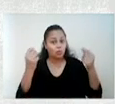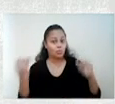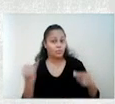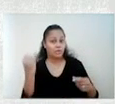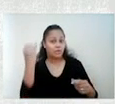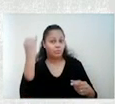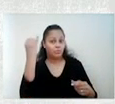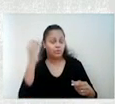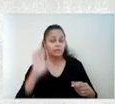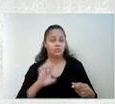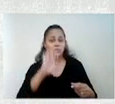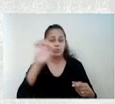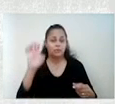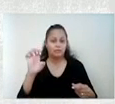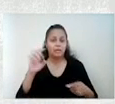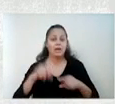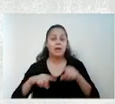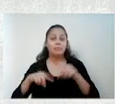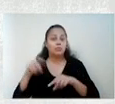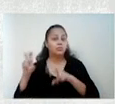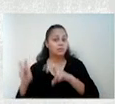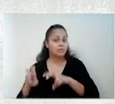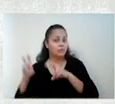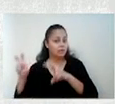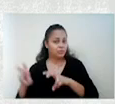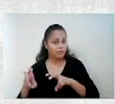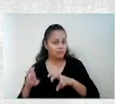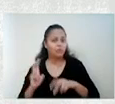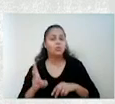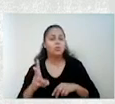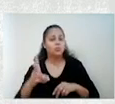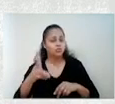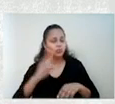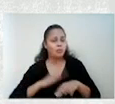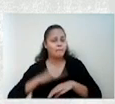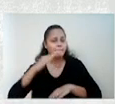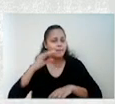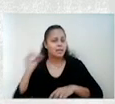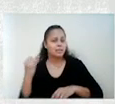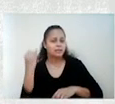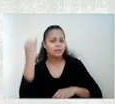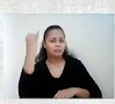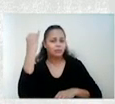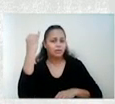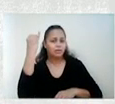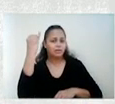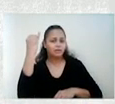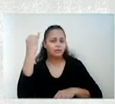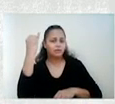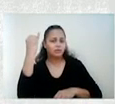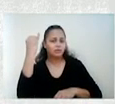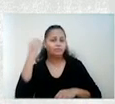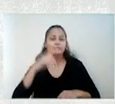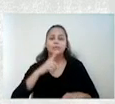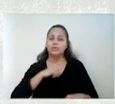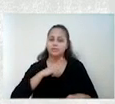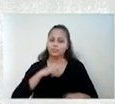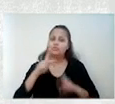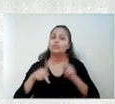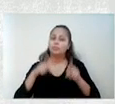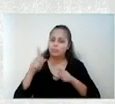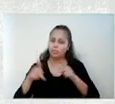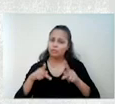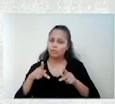Europa. Embora a produção agrícola continuasse a ser a atividade mais importante e que envolvia a maior parte